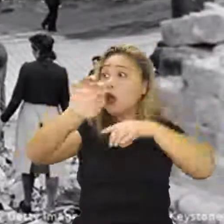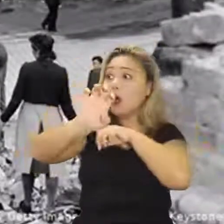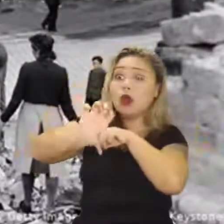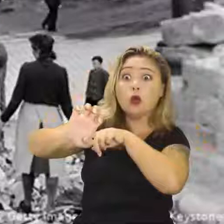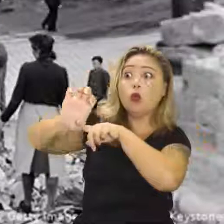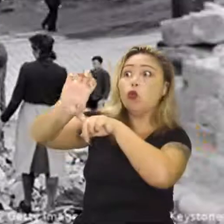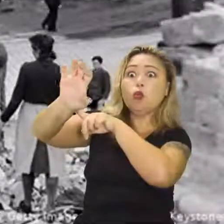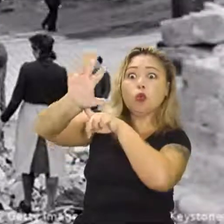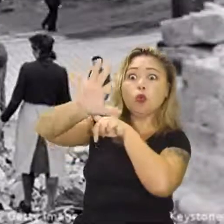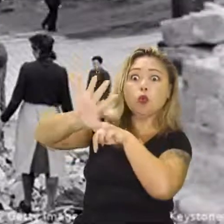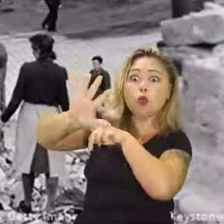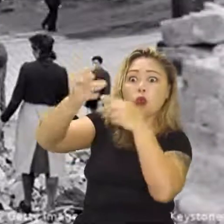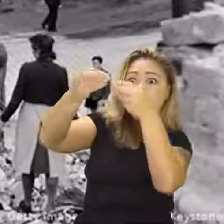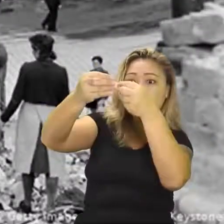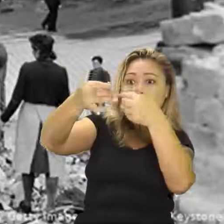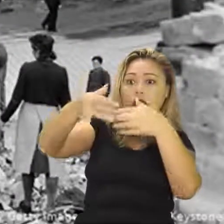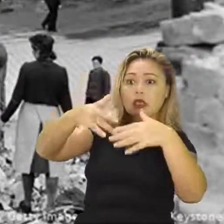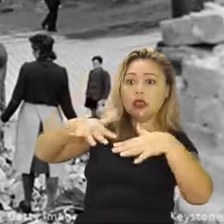estava destruída.